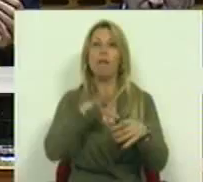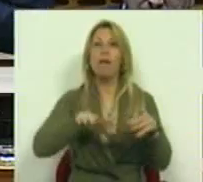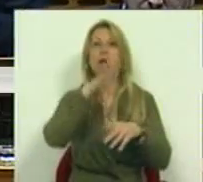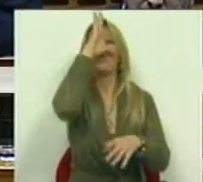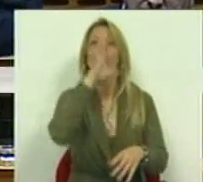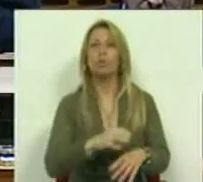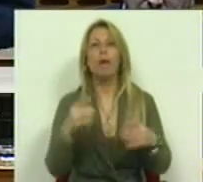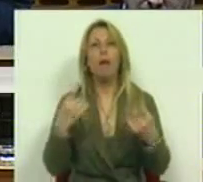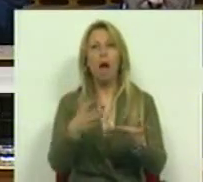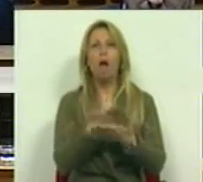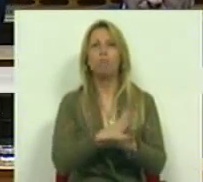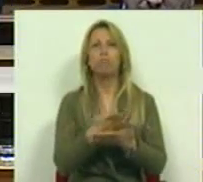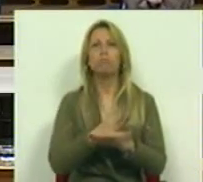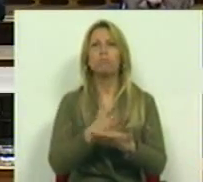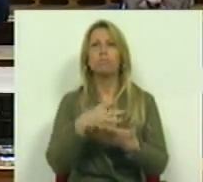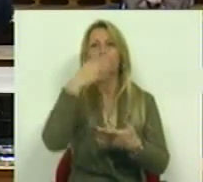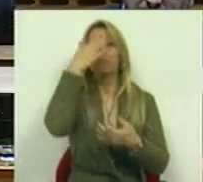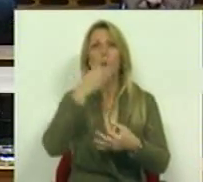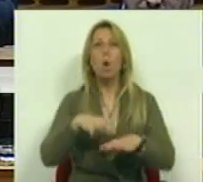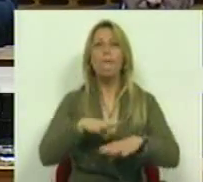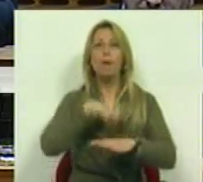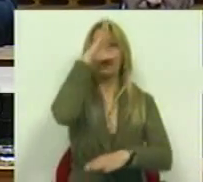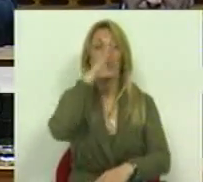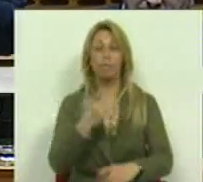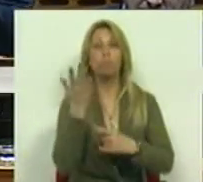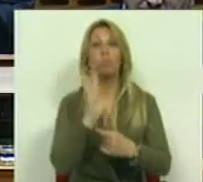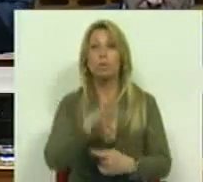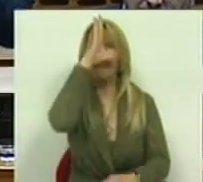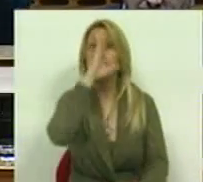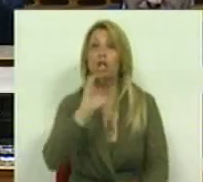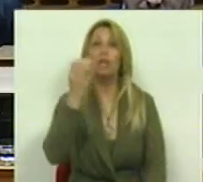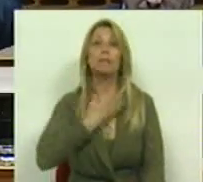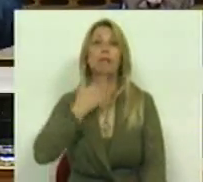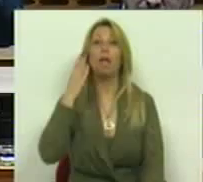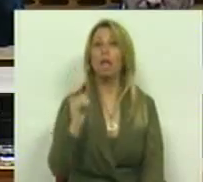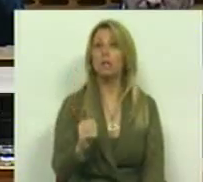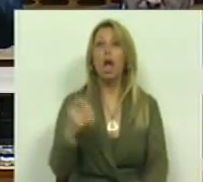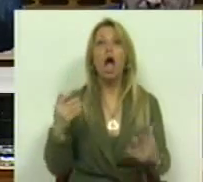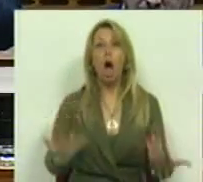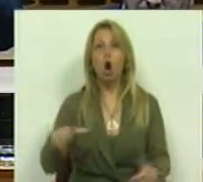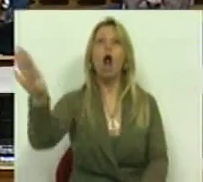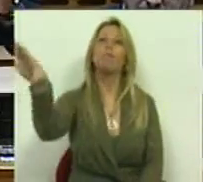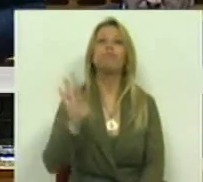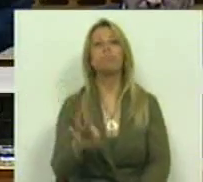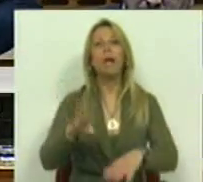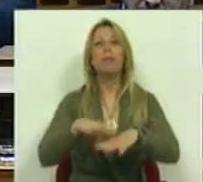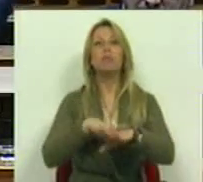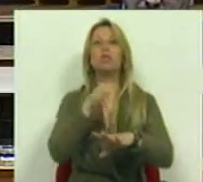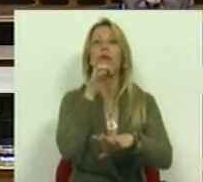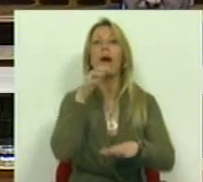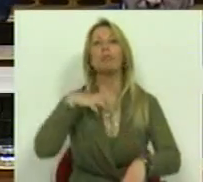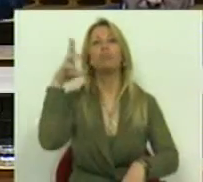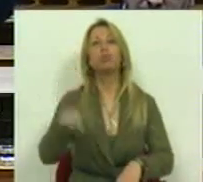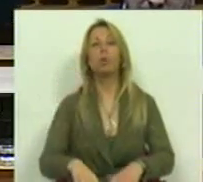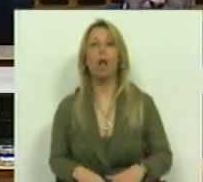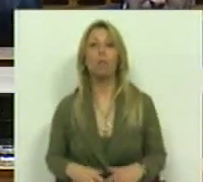membros do Governo. Por exemplo, uma ministra do CDS nomeou agora a administração das águas de